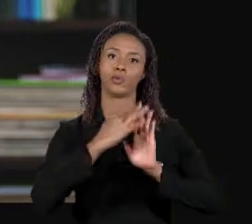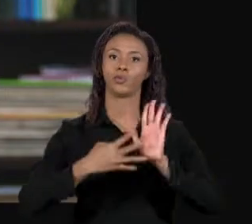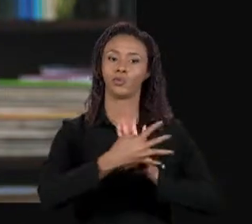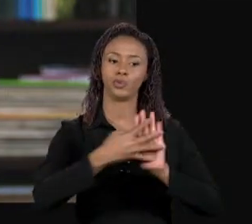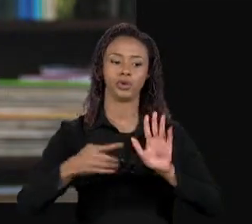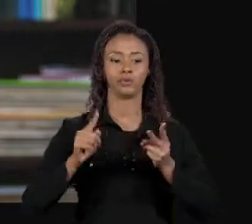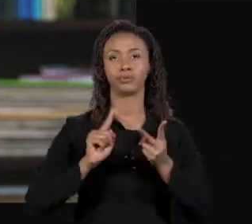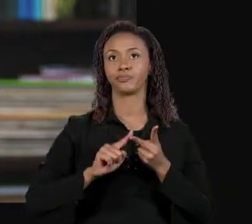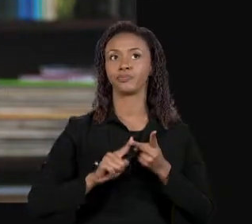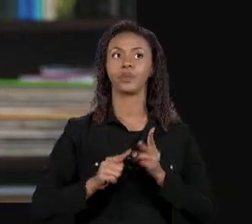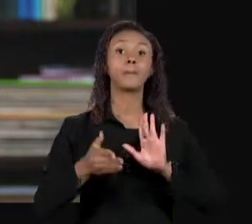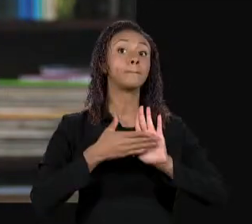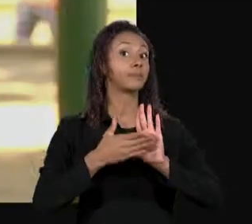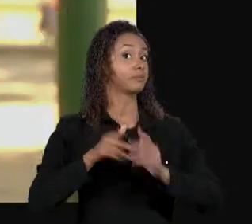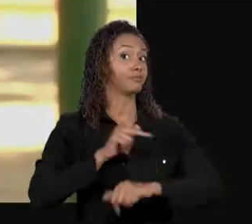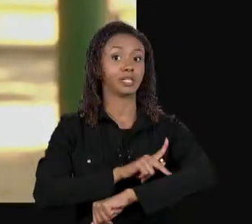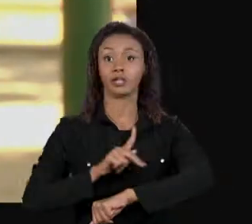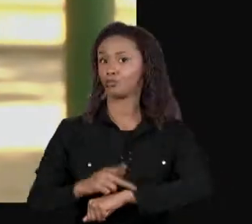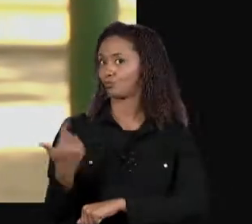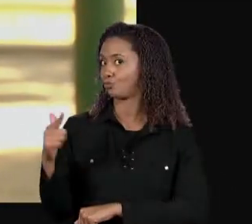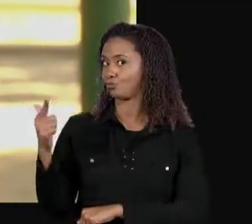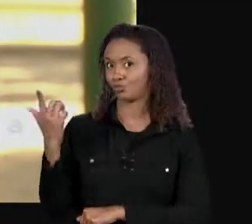proposta pedagógica, né?